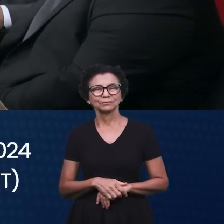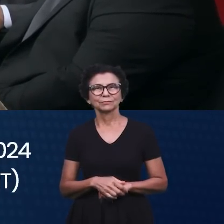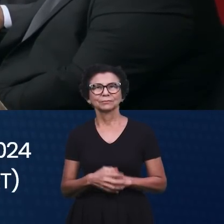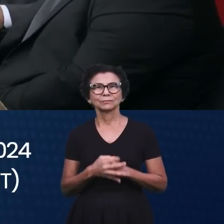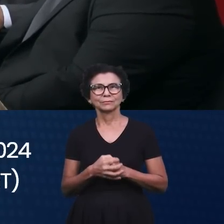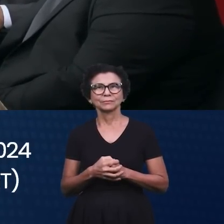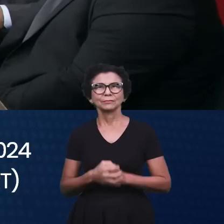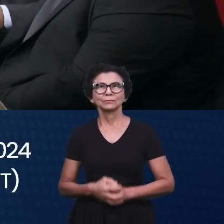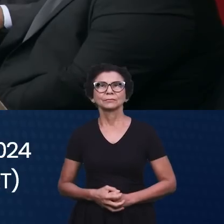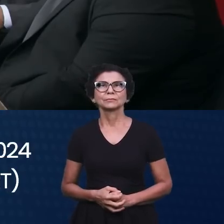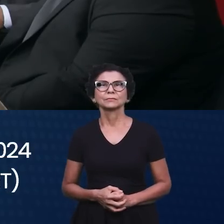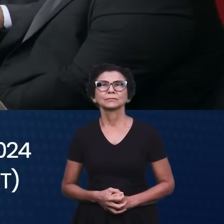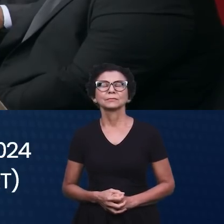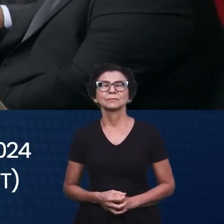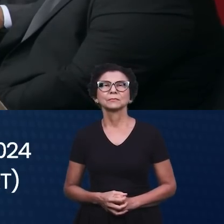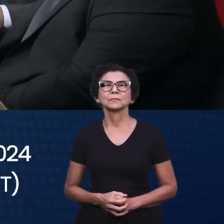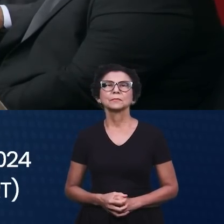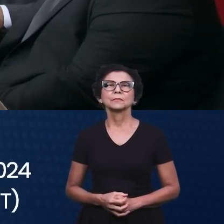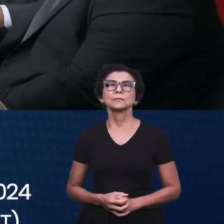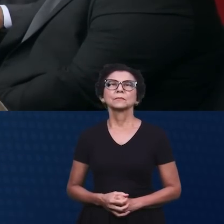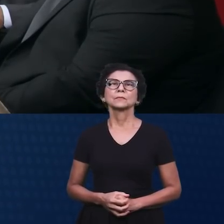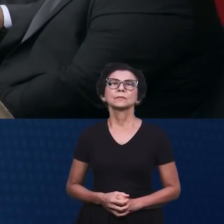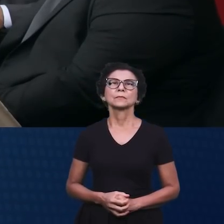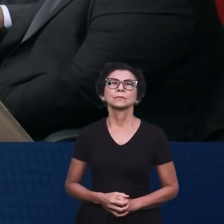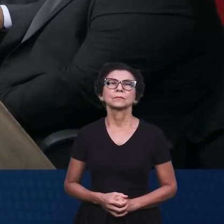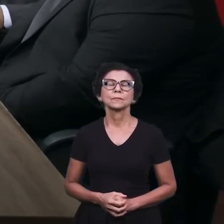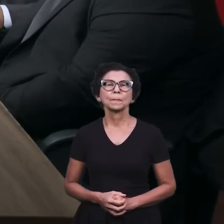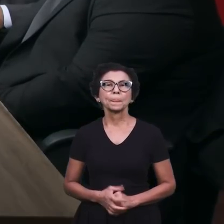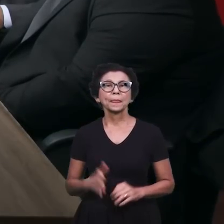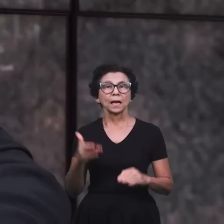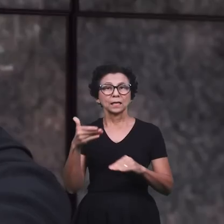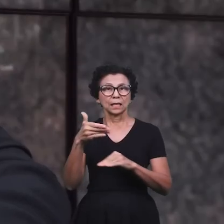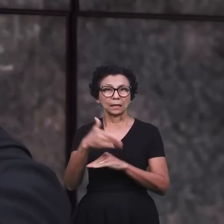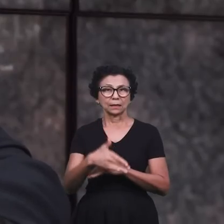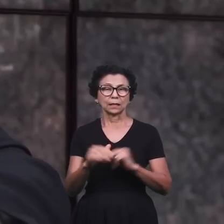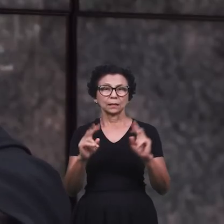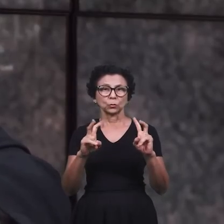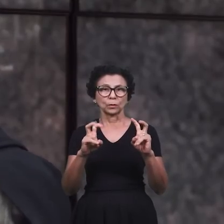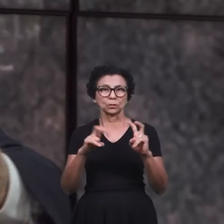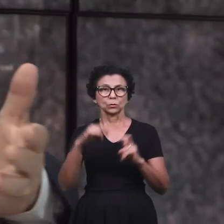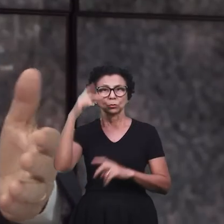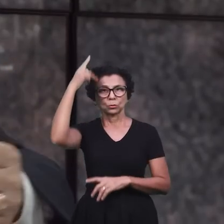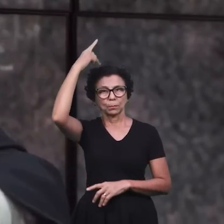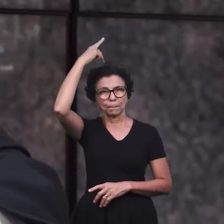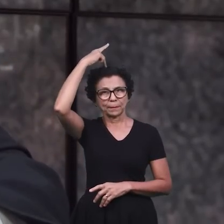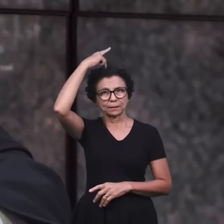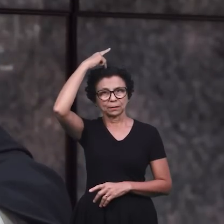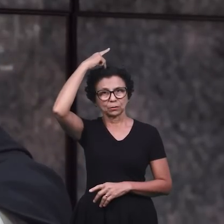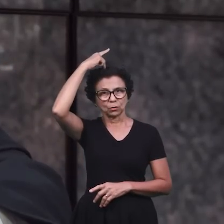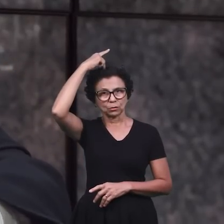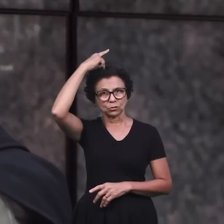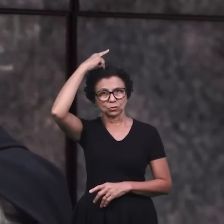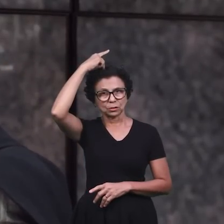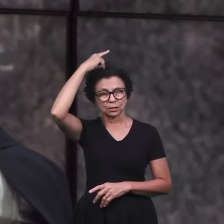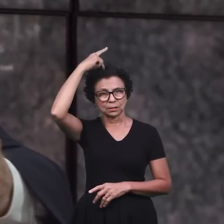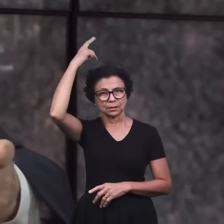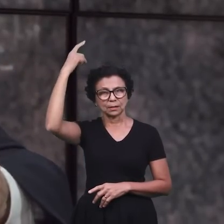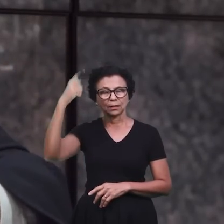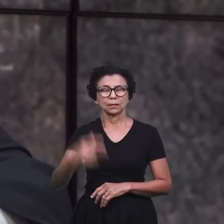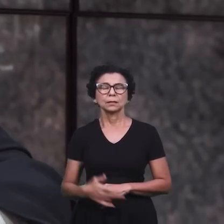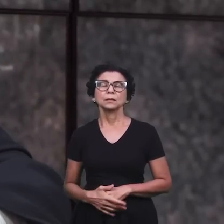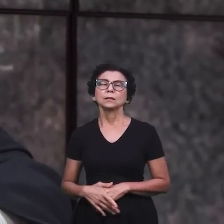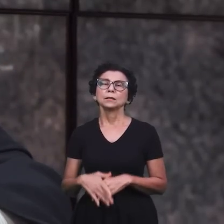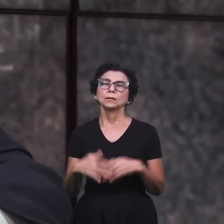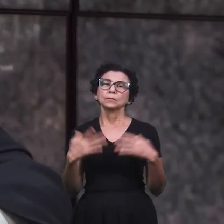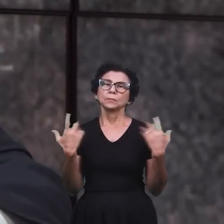Amém. Nós iríamos falar sobre o Pentecostes, mas o assunto foi necessário a colocação de